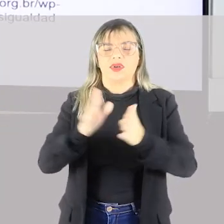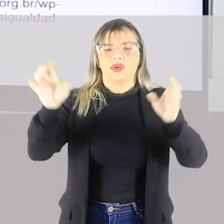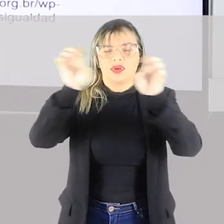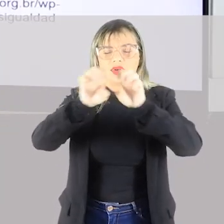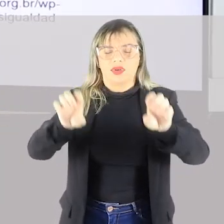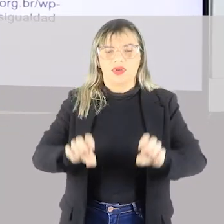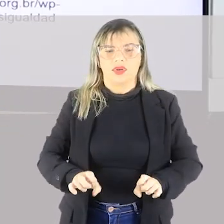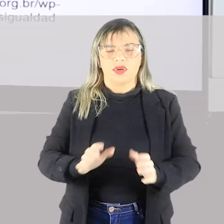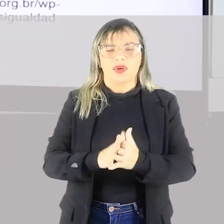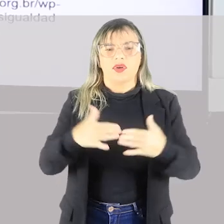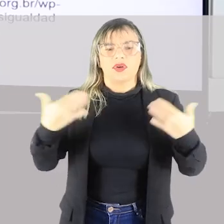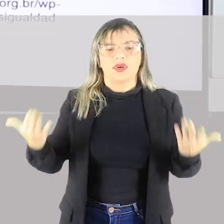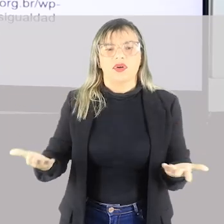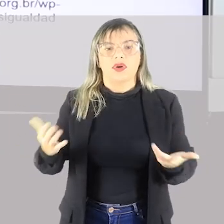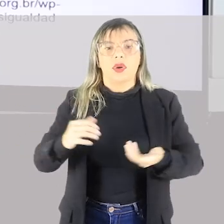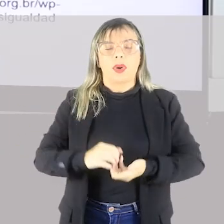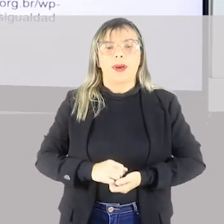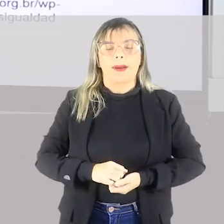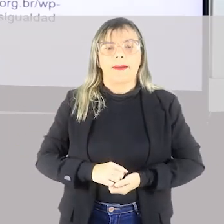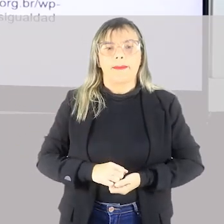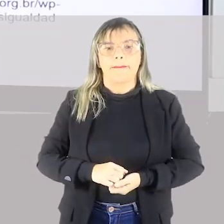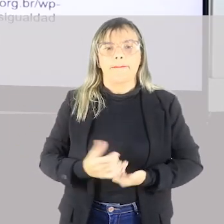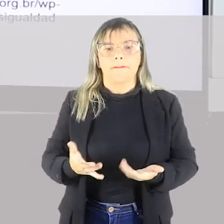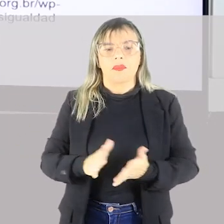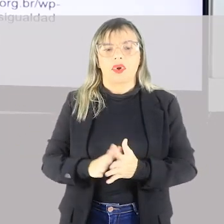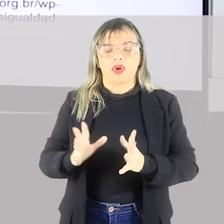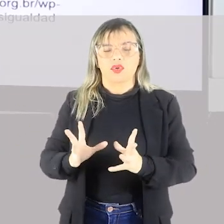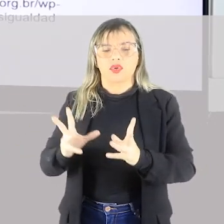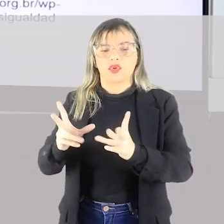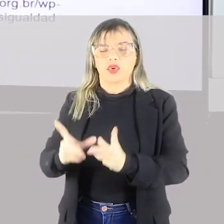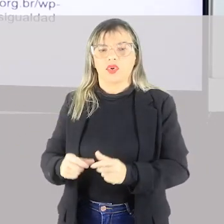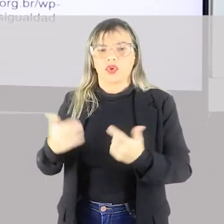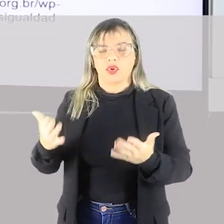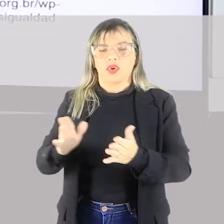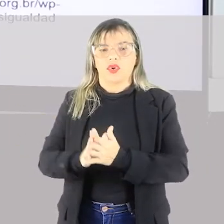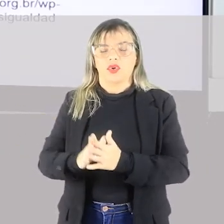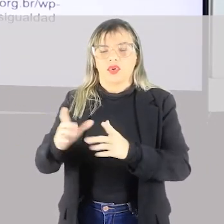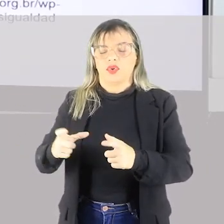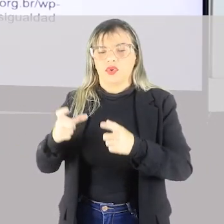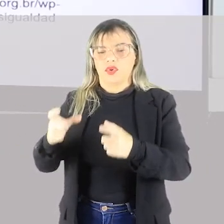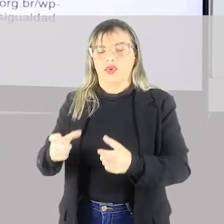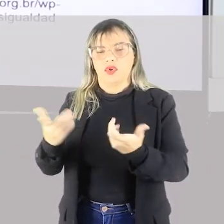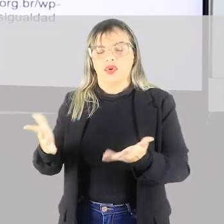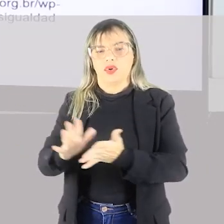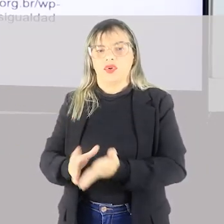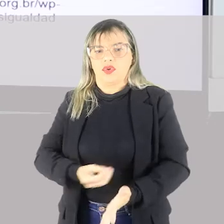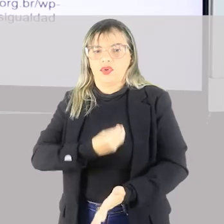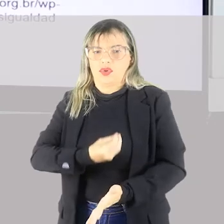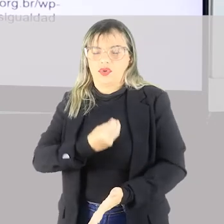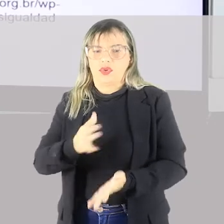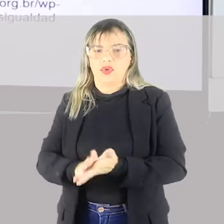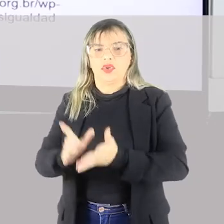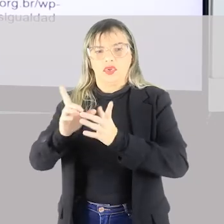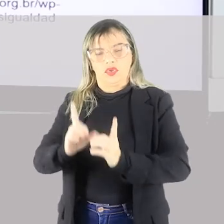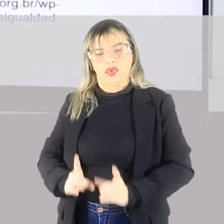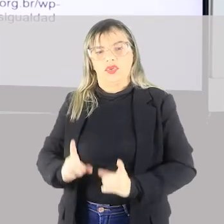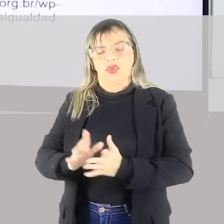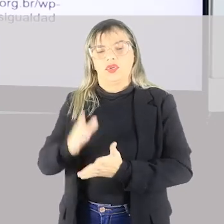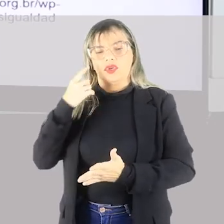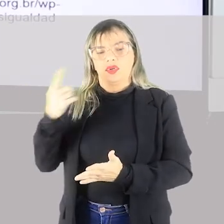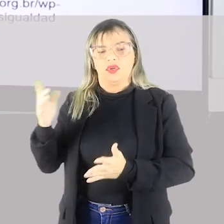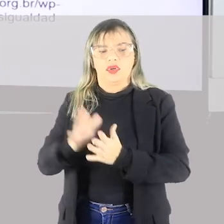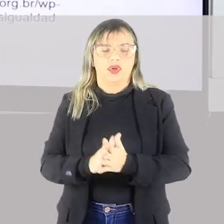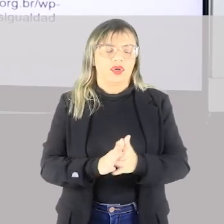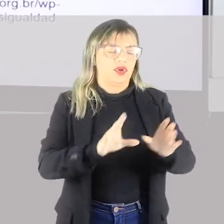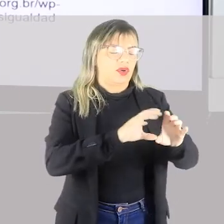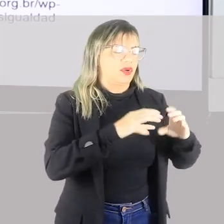mais, digamos, completa, né, em termos de bairro, de moradia, de vida digna, do que tem, por exemplo, a comunidade